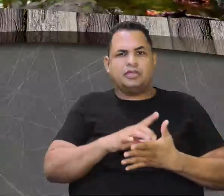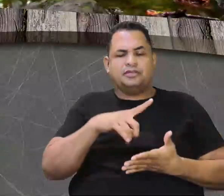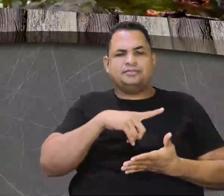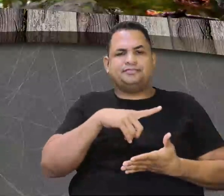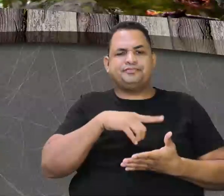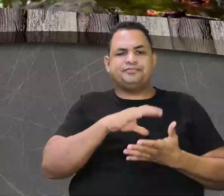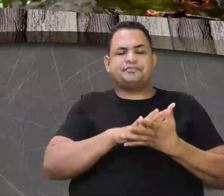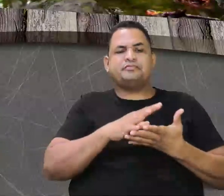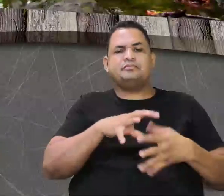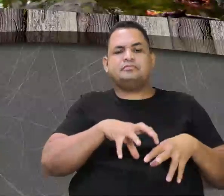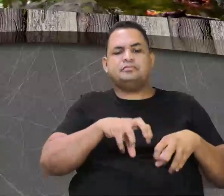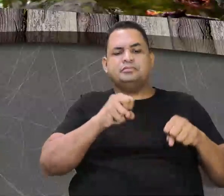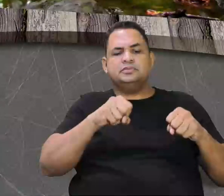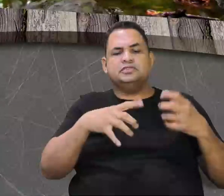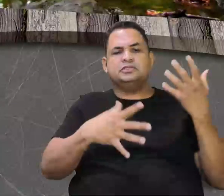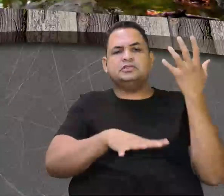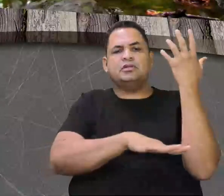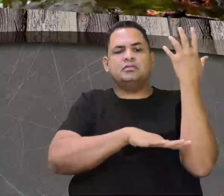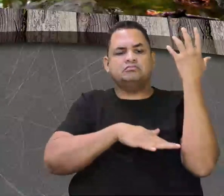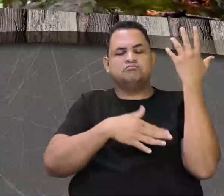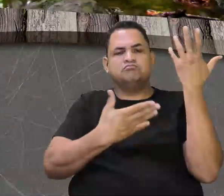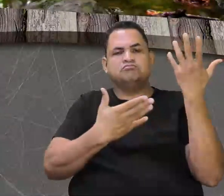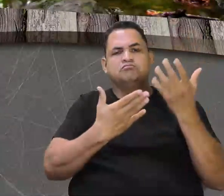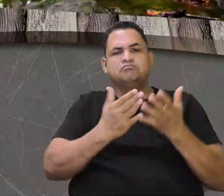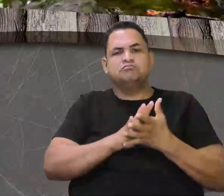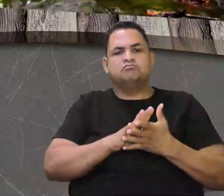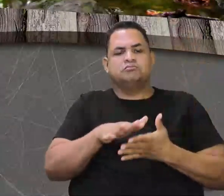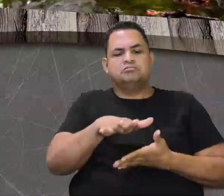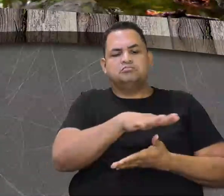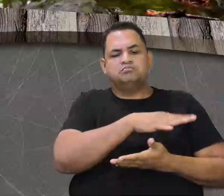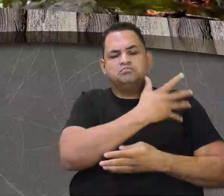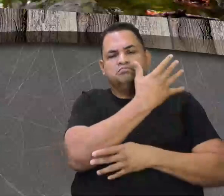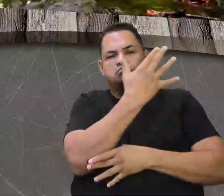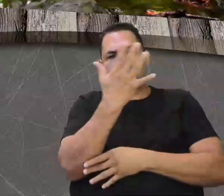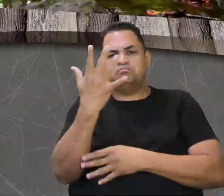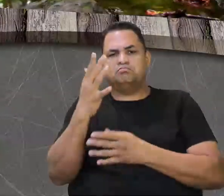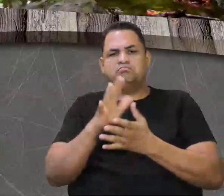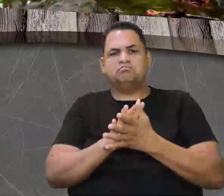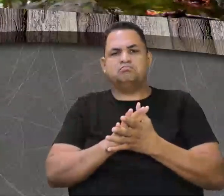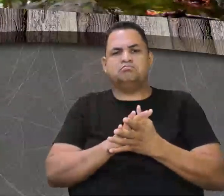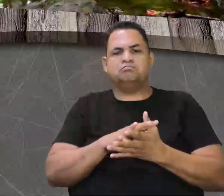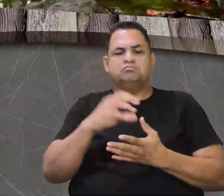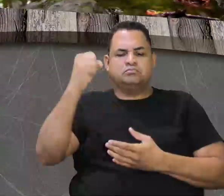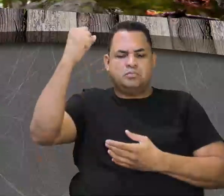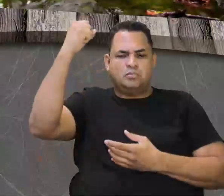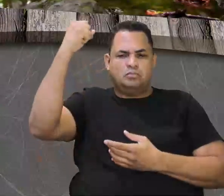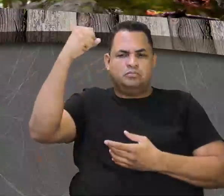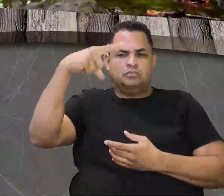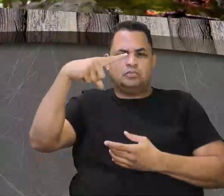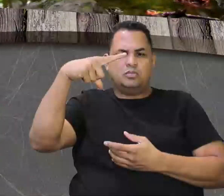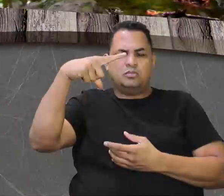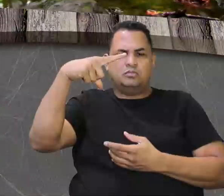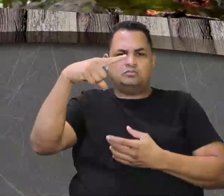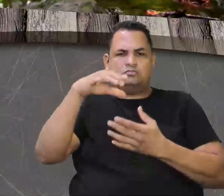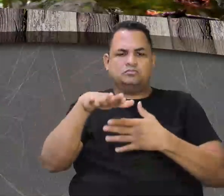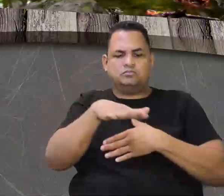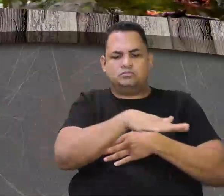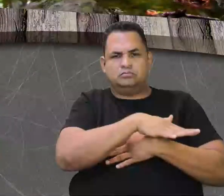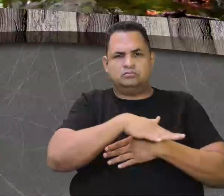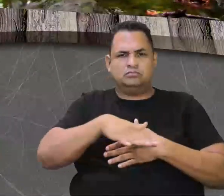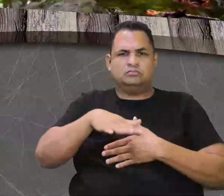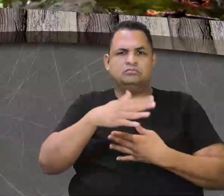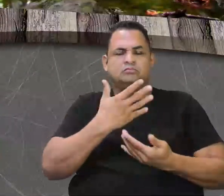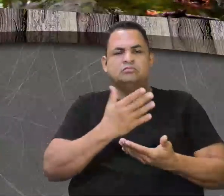a descobertura desse ambiente de parte vegetal, esse sol vai incidir e aí